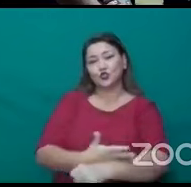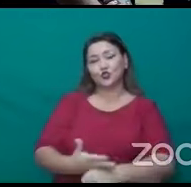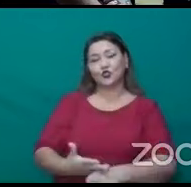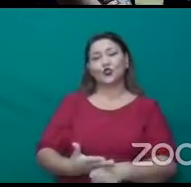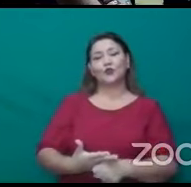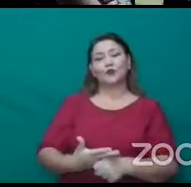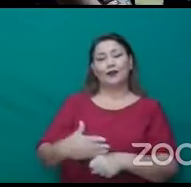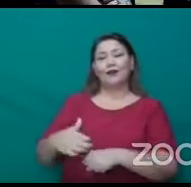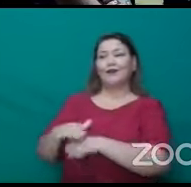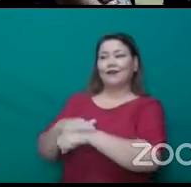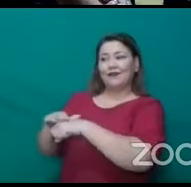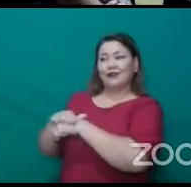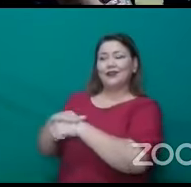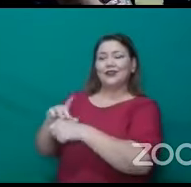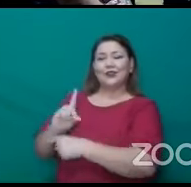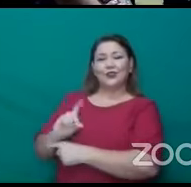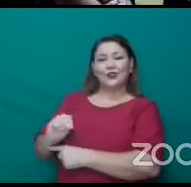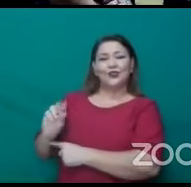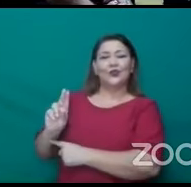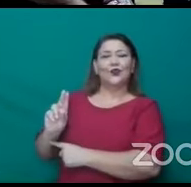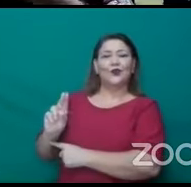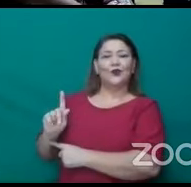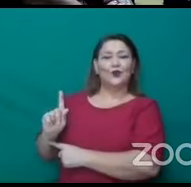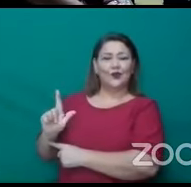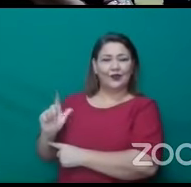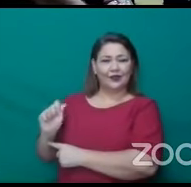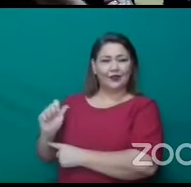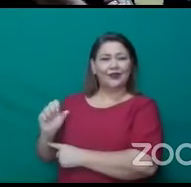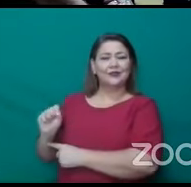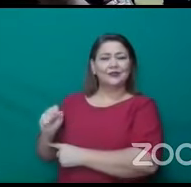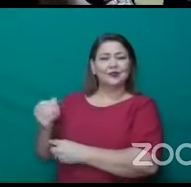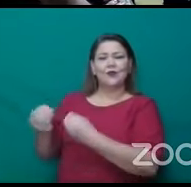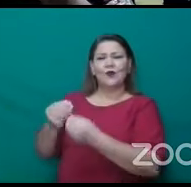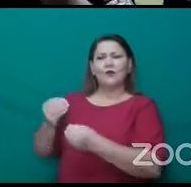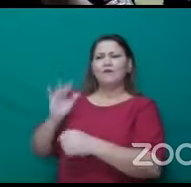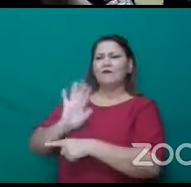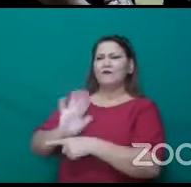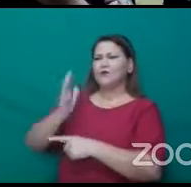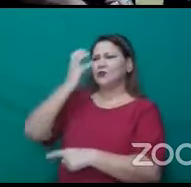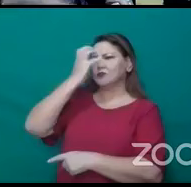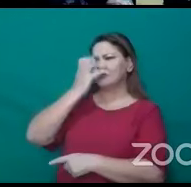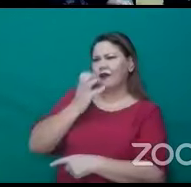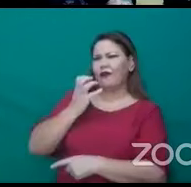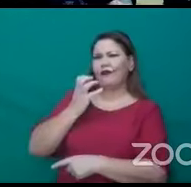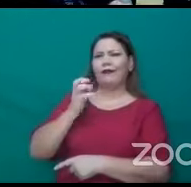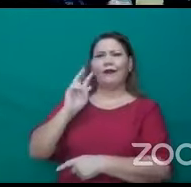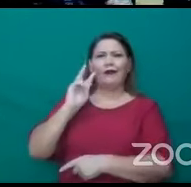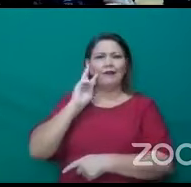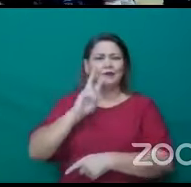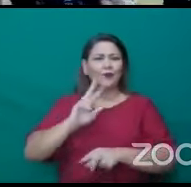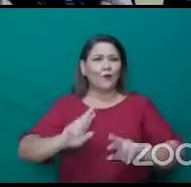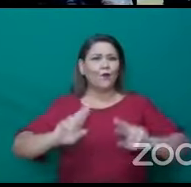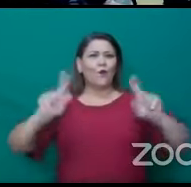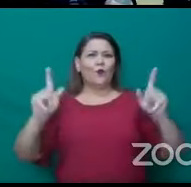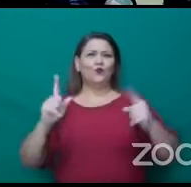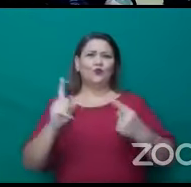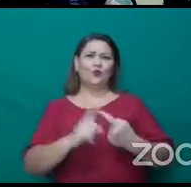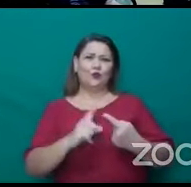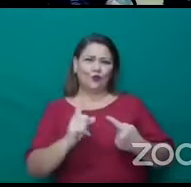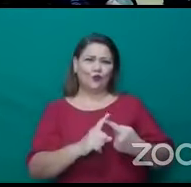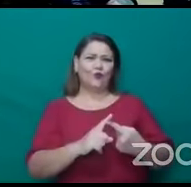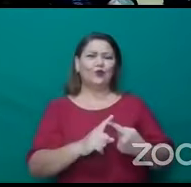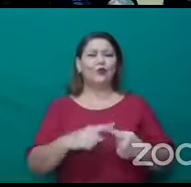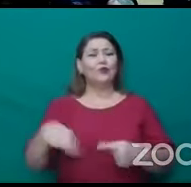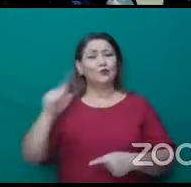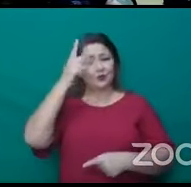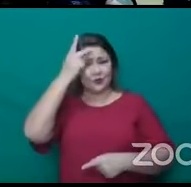conversando com o Douglas, que surgiu isso, dessa coisa de filmes mais sérios, assim. E daí, quando vem uma outra coisa, as pessoas gostam